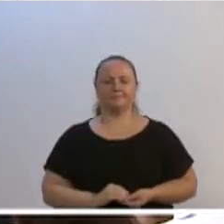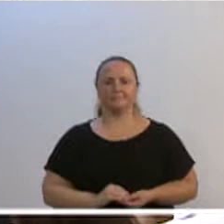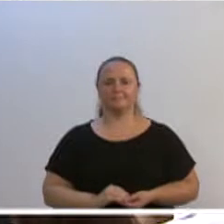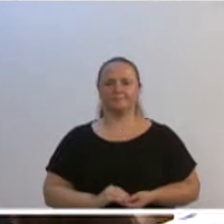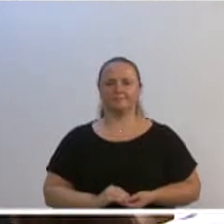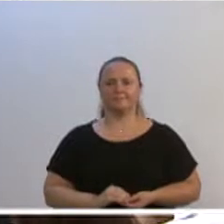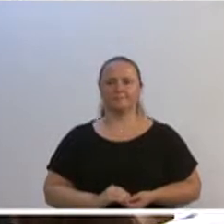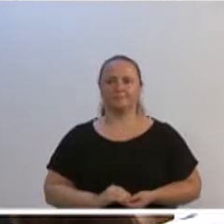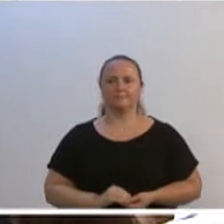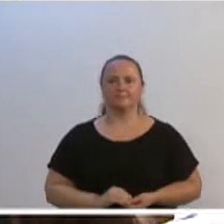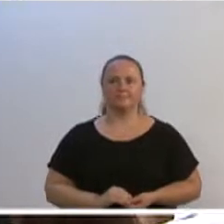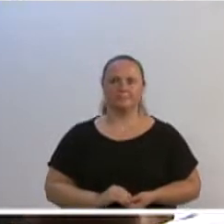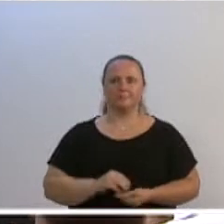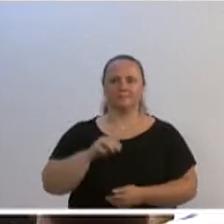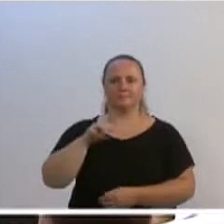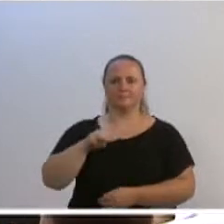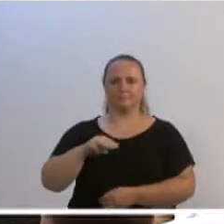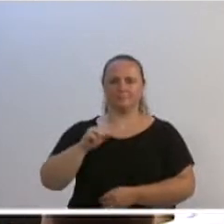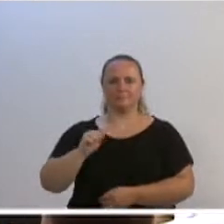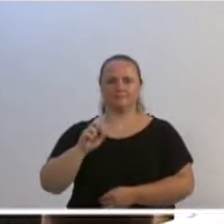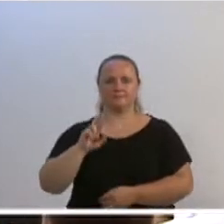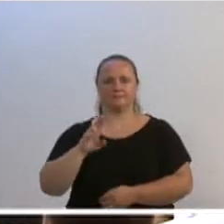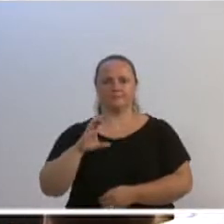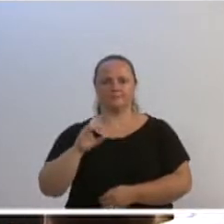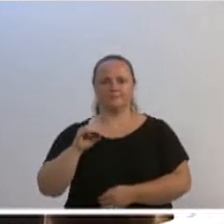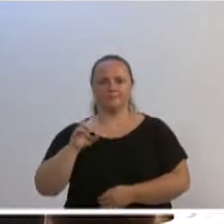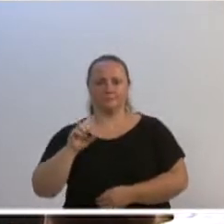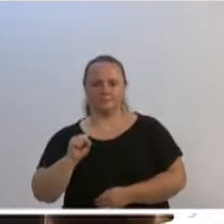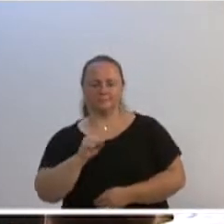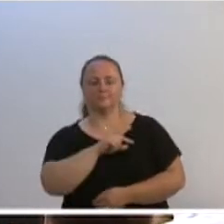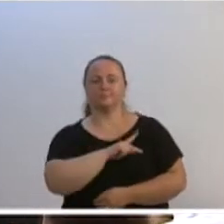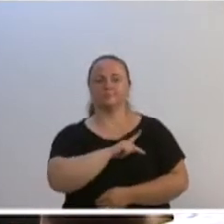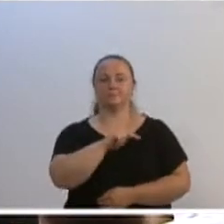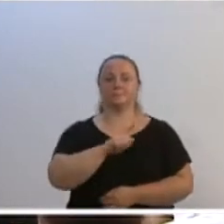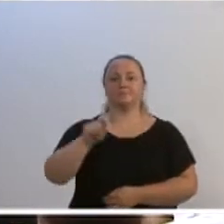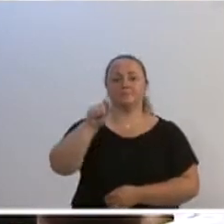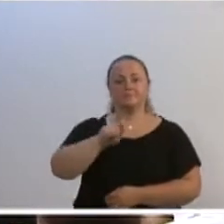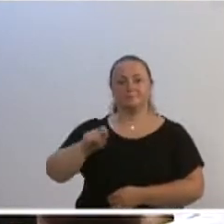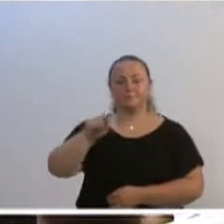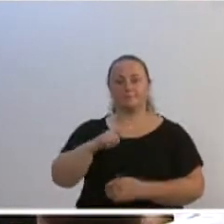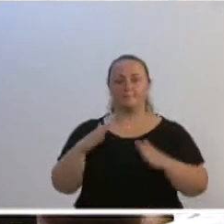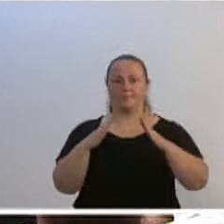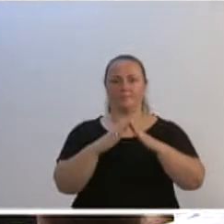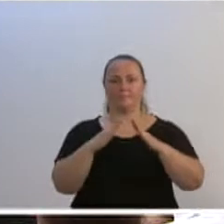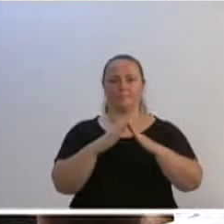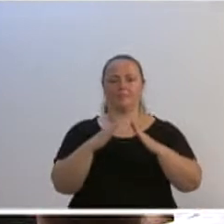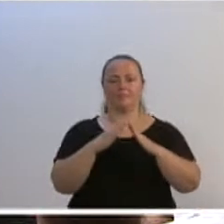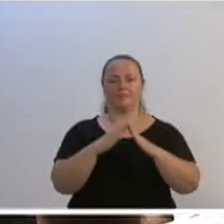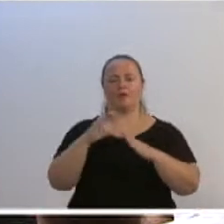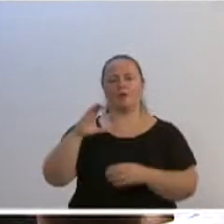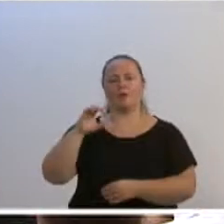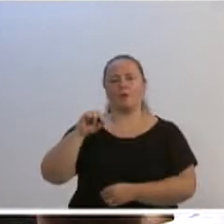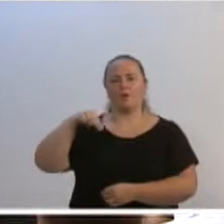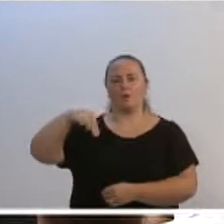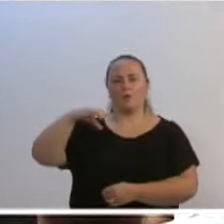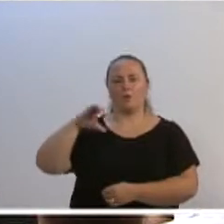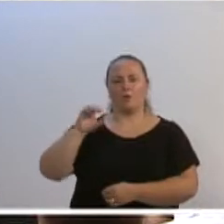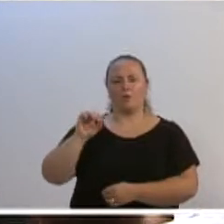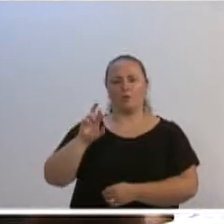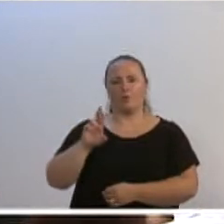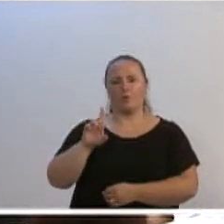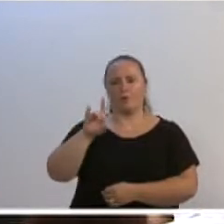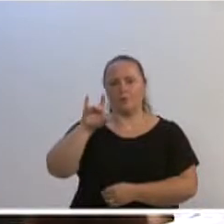Senhor Marcos Aurélio Saldanha, presidente da Associação de Moradores do Grande Concórdia.